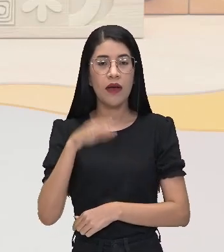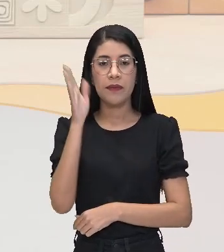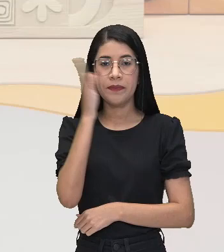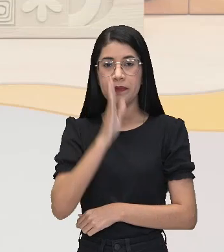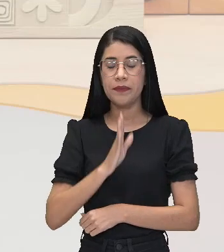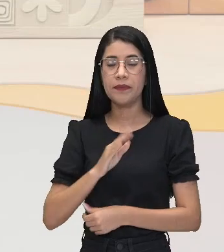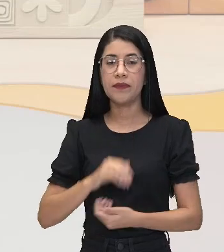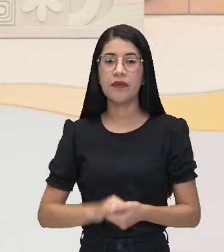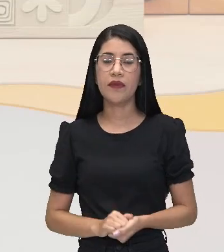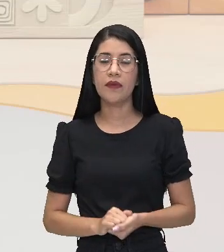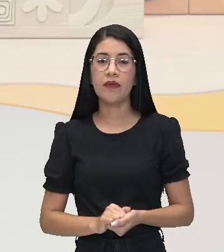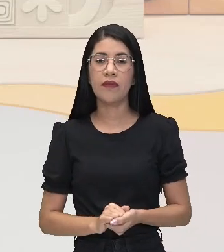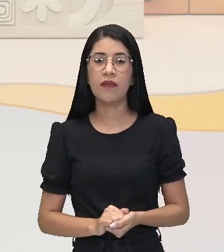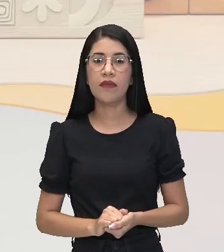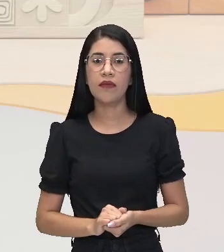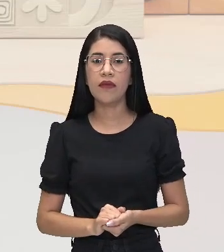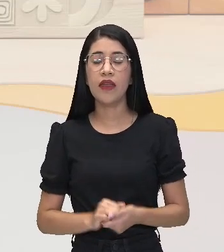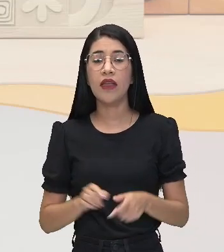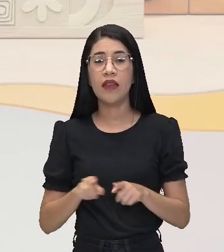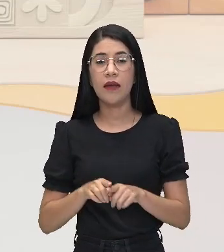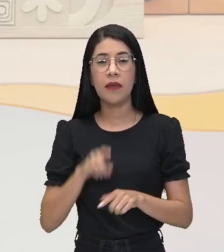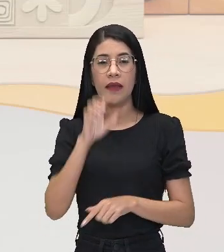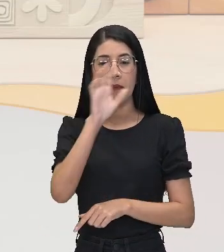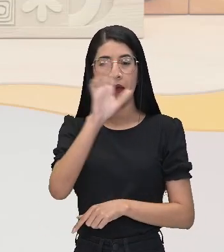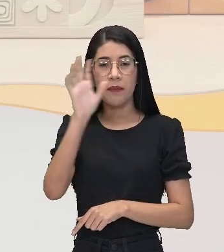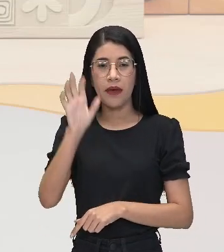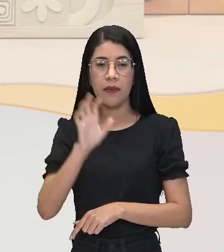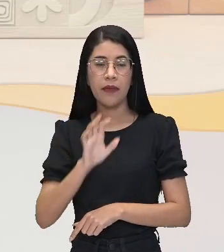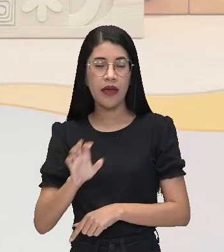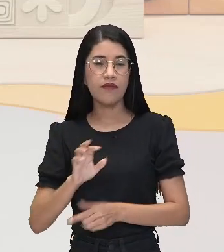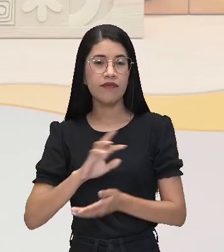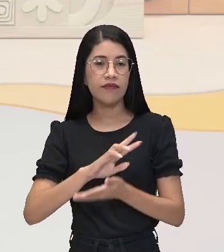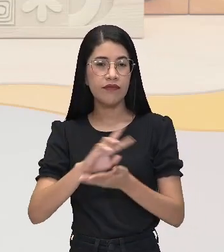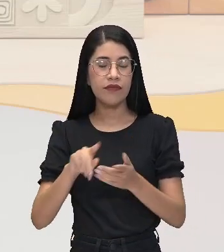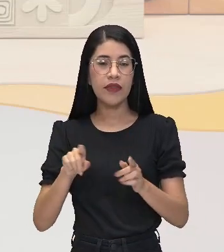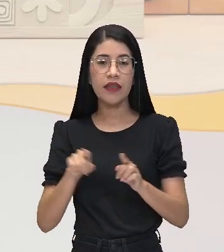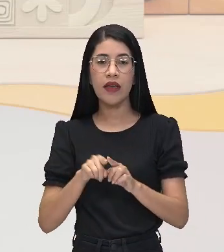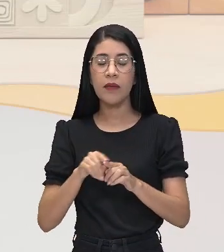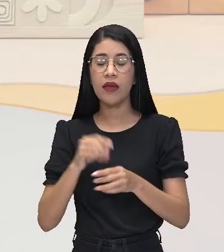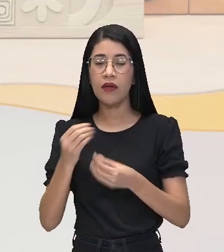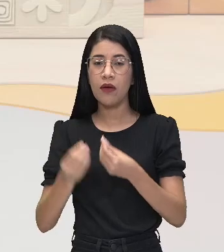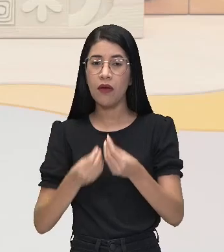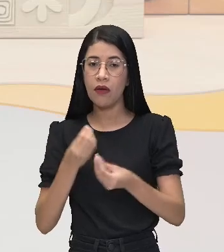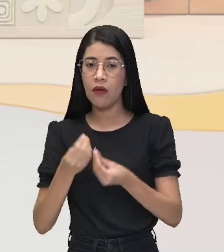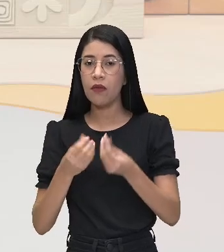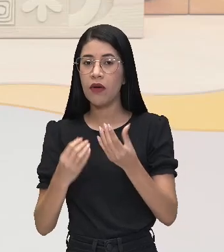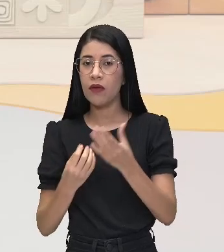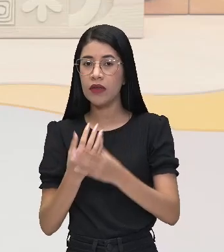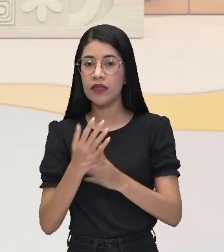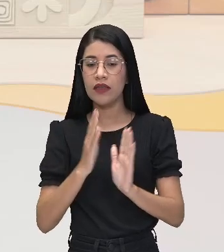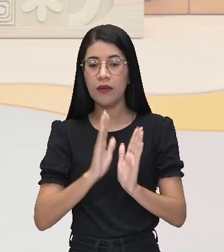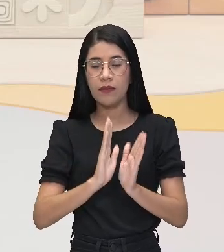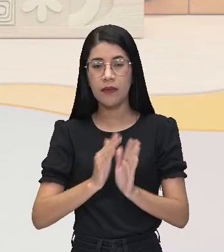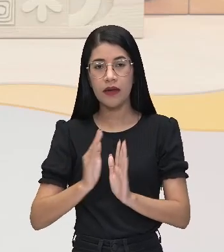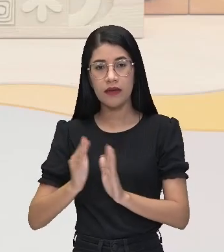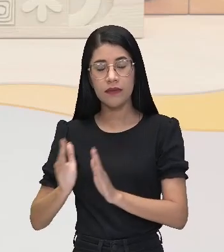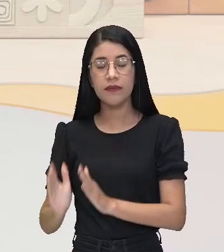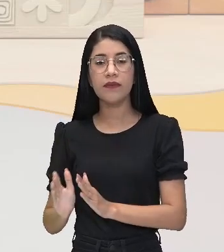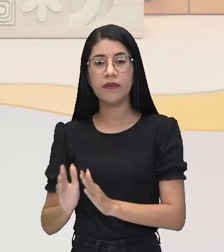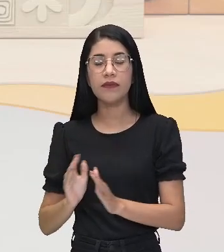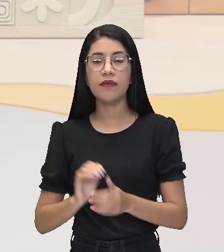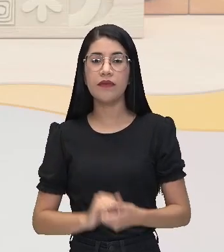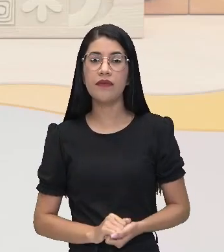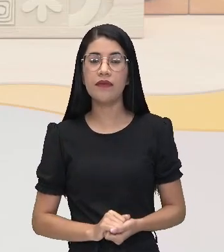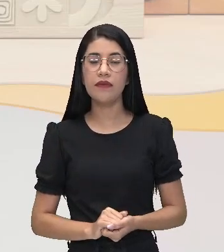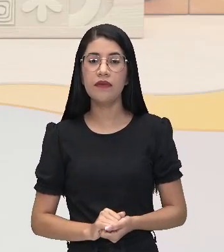nós verificamos aí as regiões, a regionalização, como é que se deu todo esse processo de regionalização do Brasil